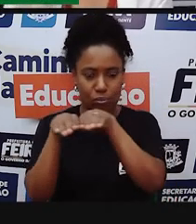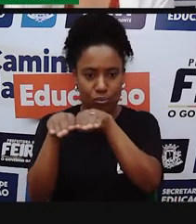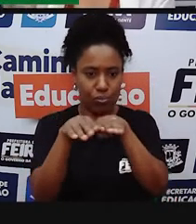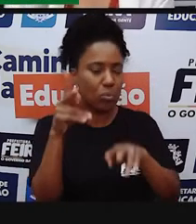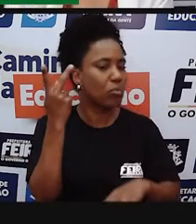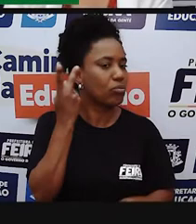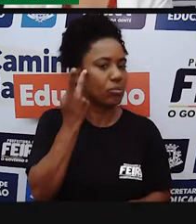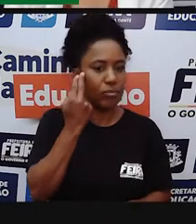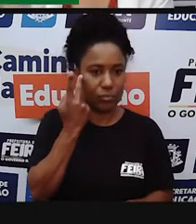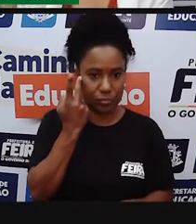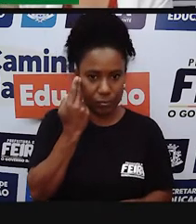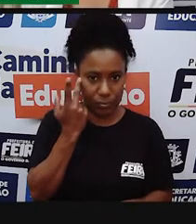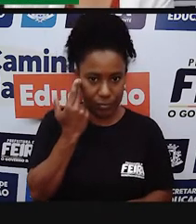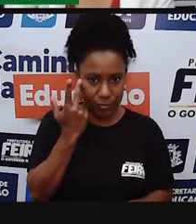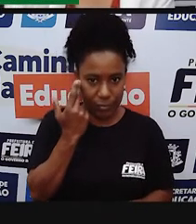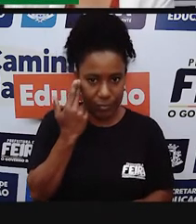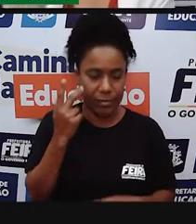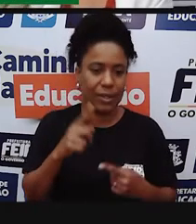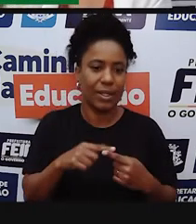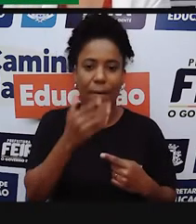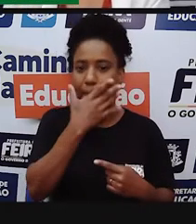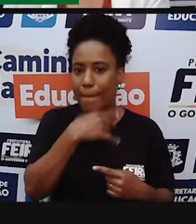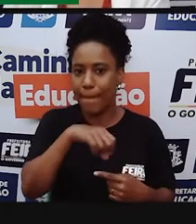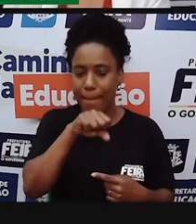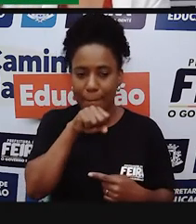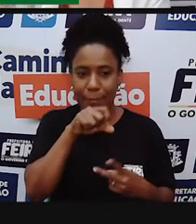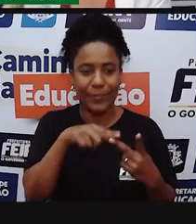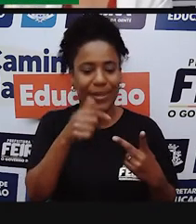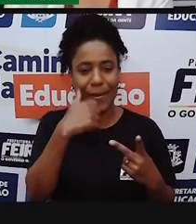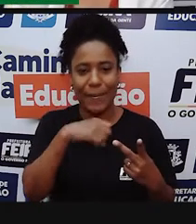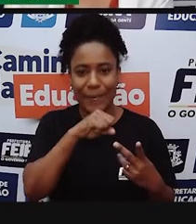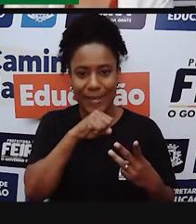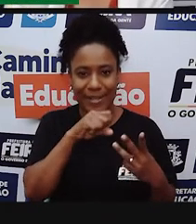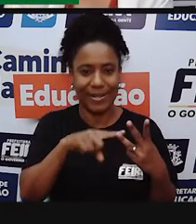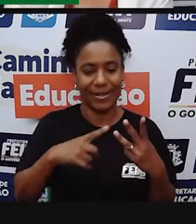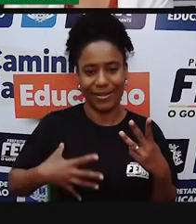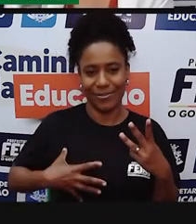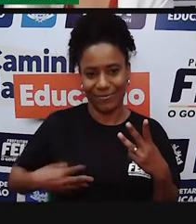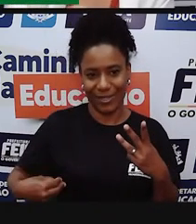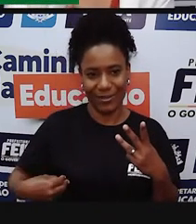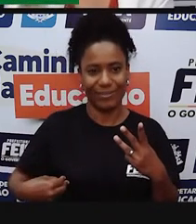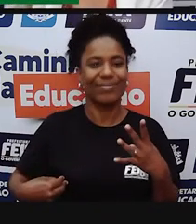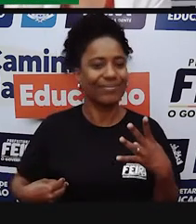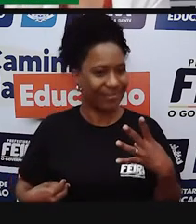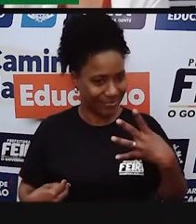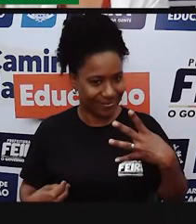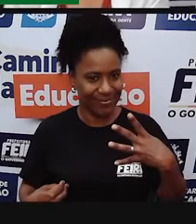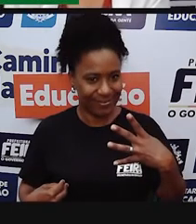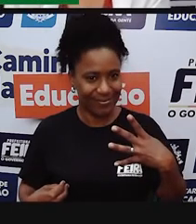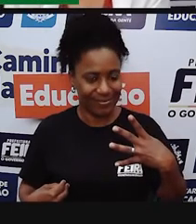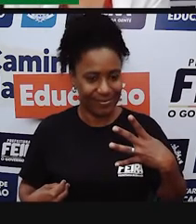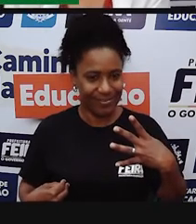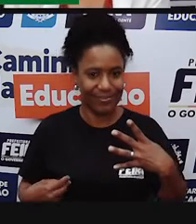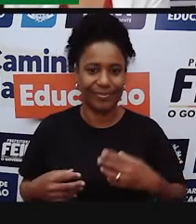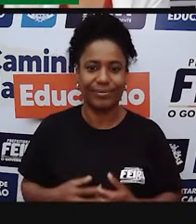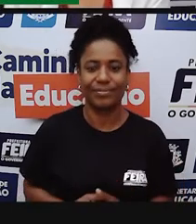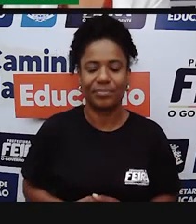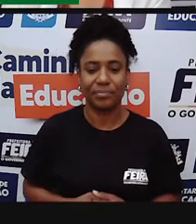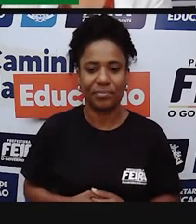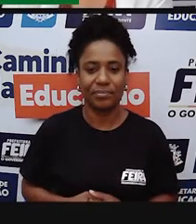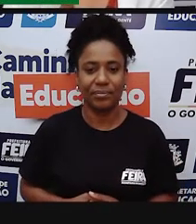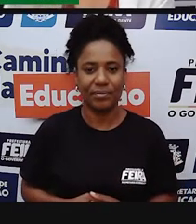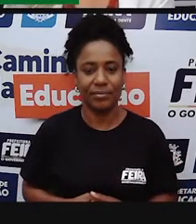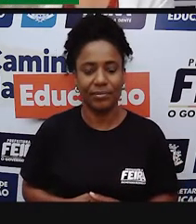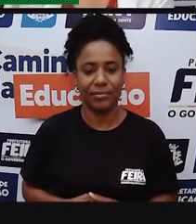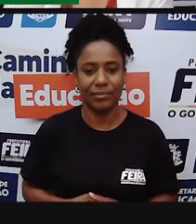e a família composta pô Father mother and Blues pai mãe irmão